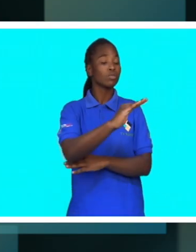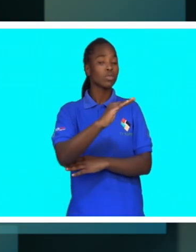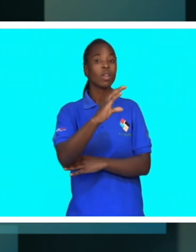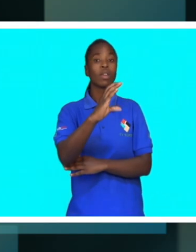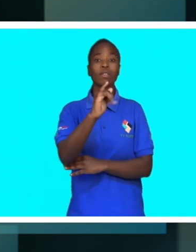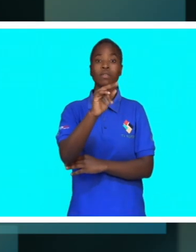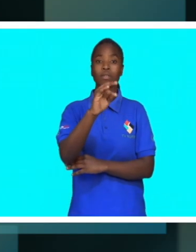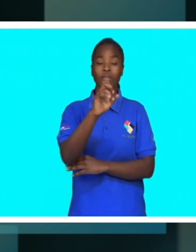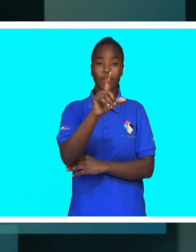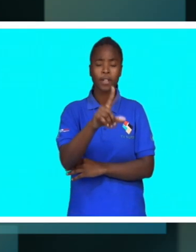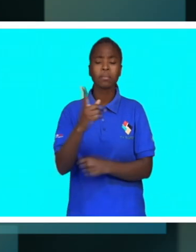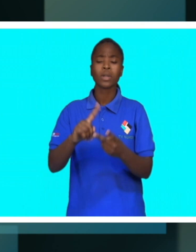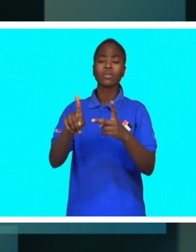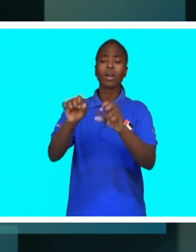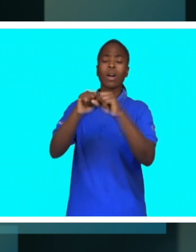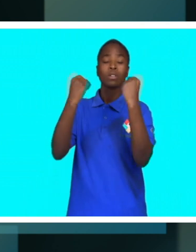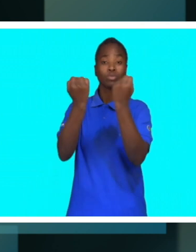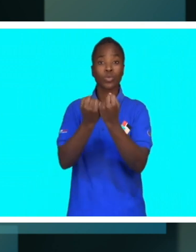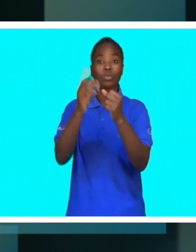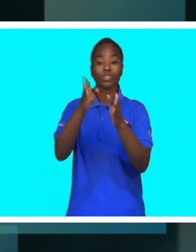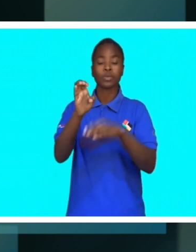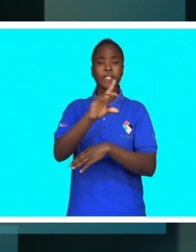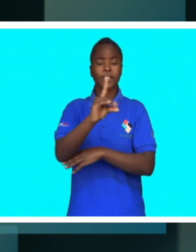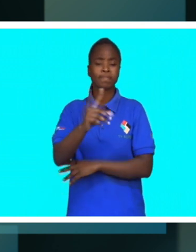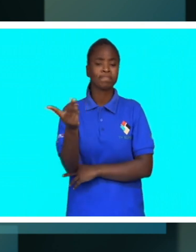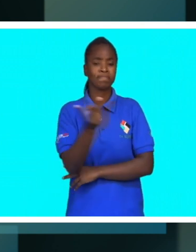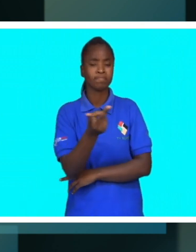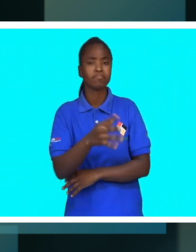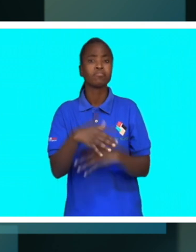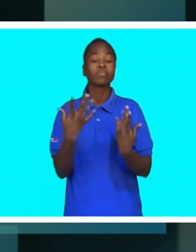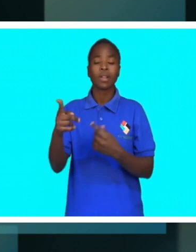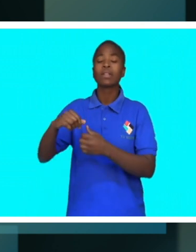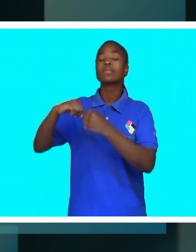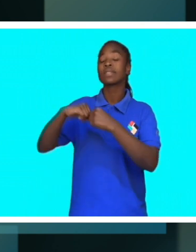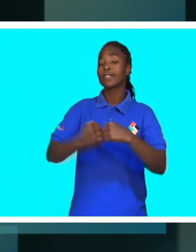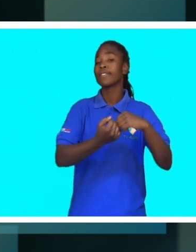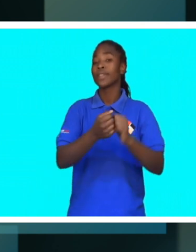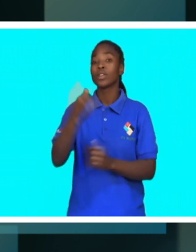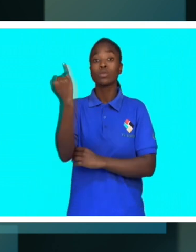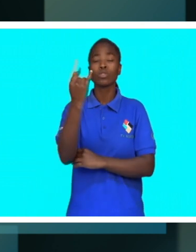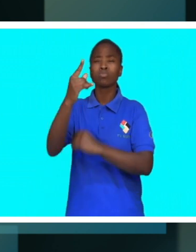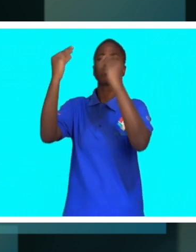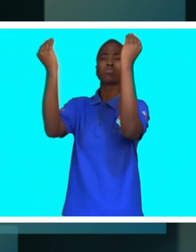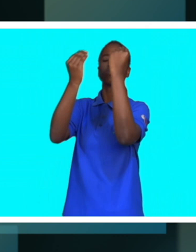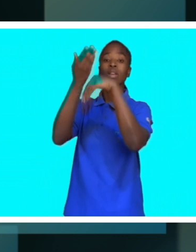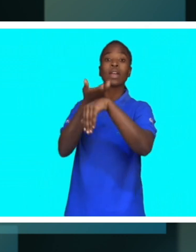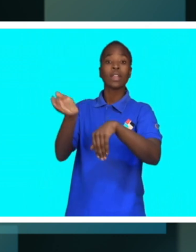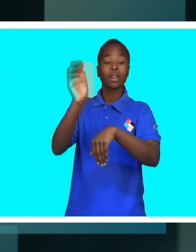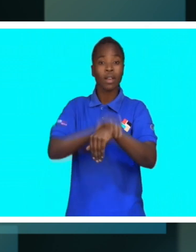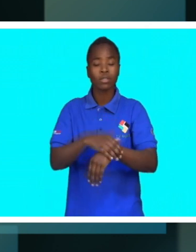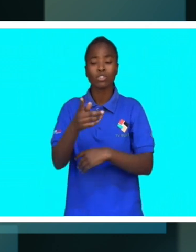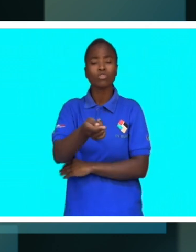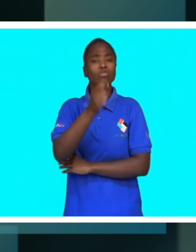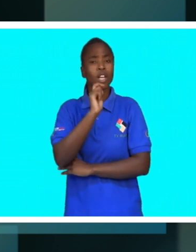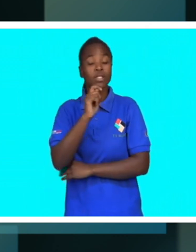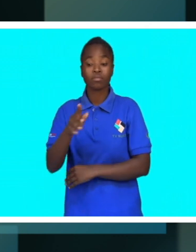Associações de pessoas com deficiência e organizações da sociedade civil desafiam instituições vocacionadas à formação de